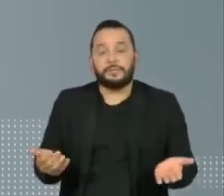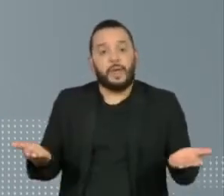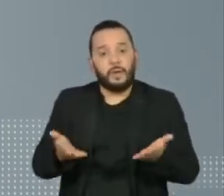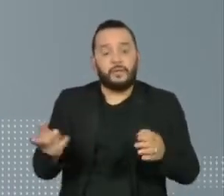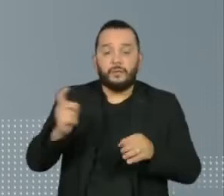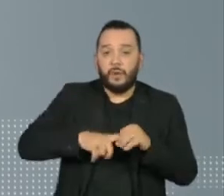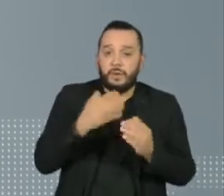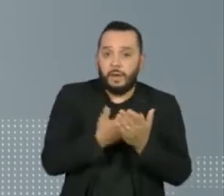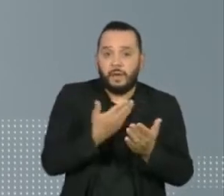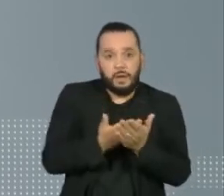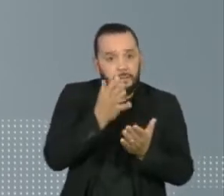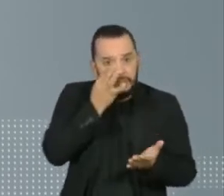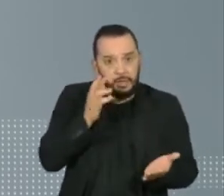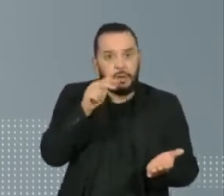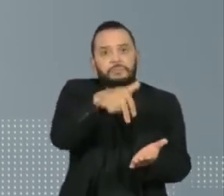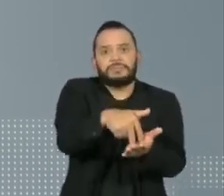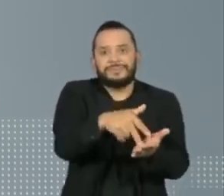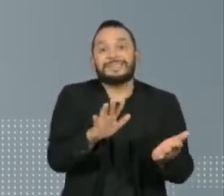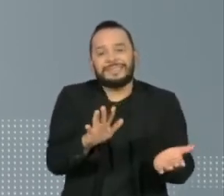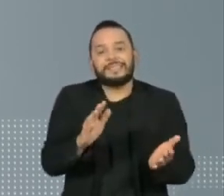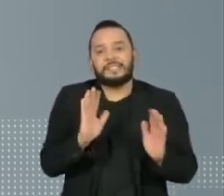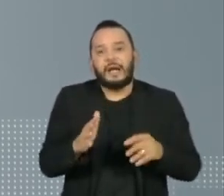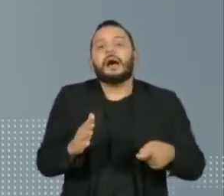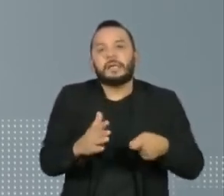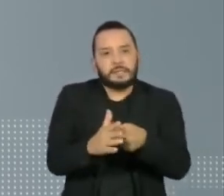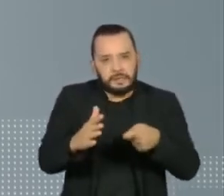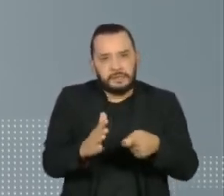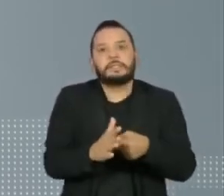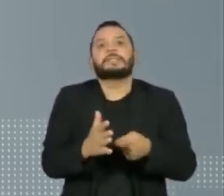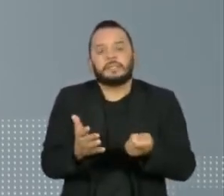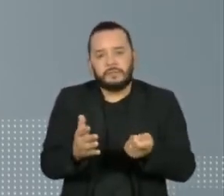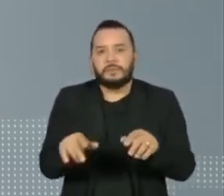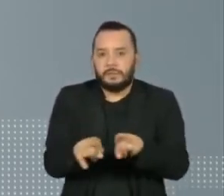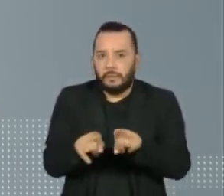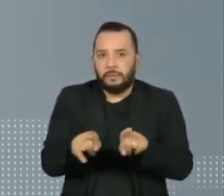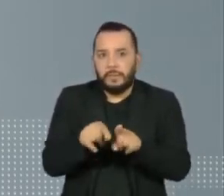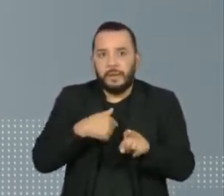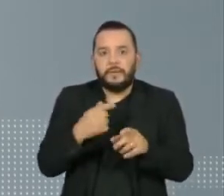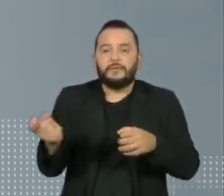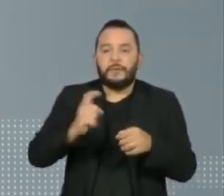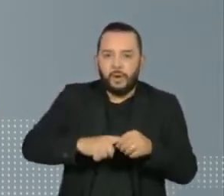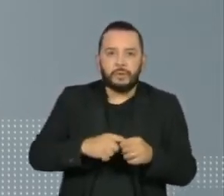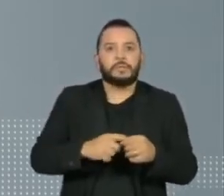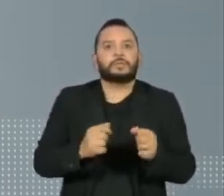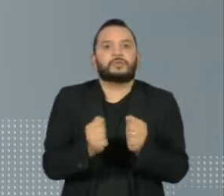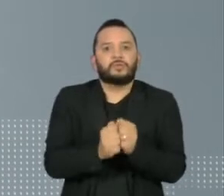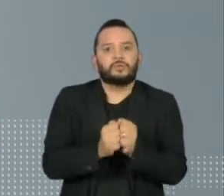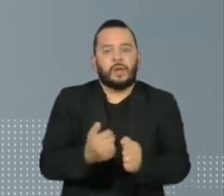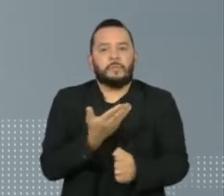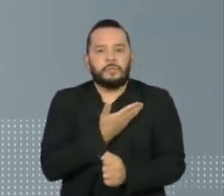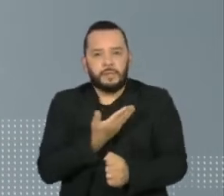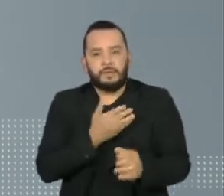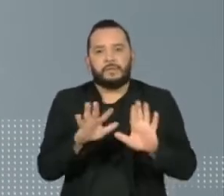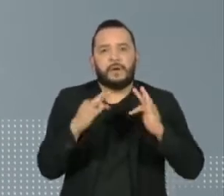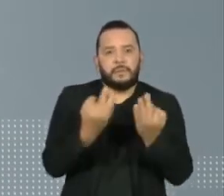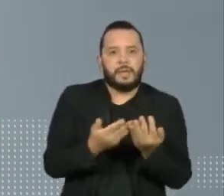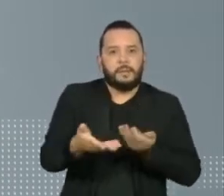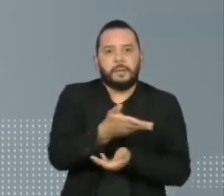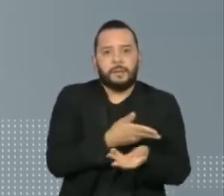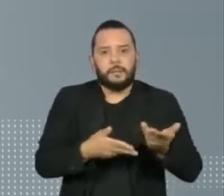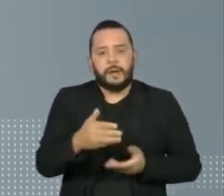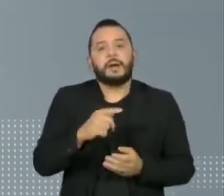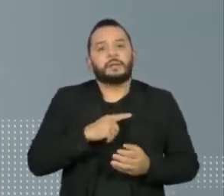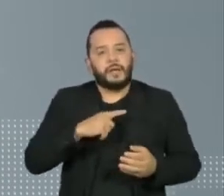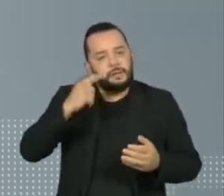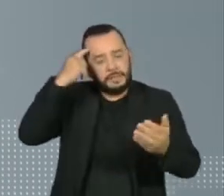aulas presenciais, a pressão por resultados na aprendizagem e o retorno do convívio com amigos e parentes, parte dos estudantes mantém o